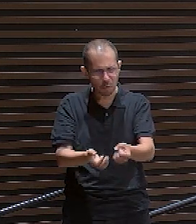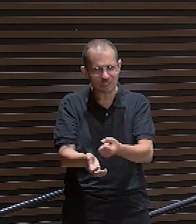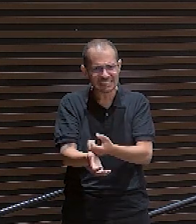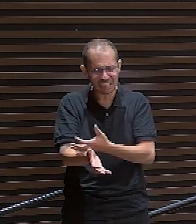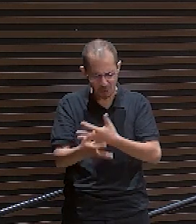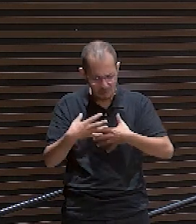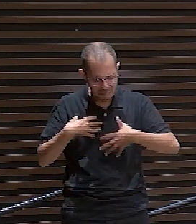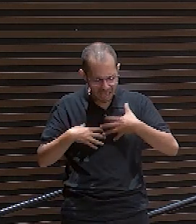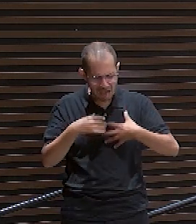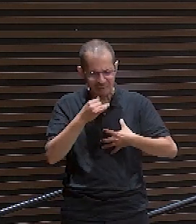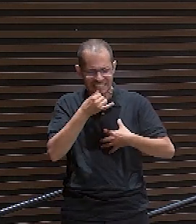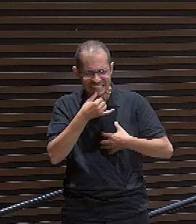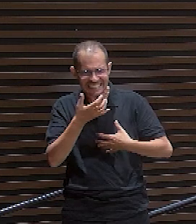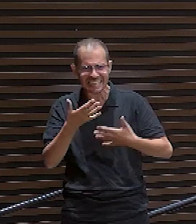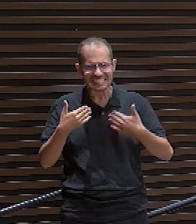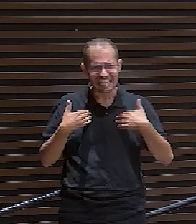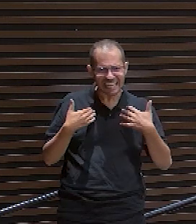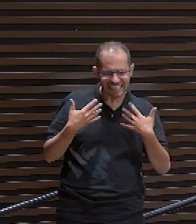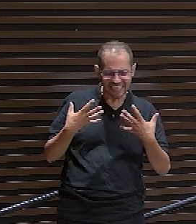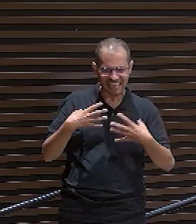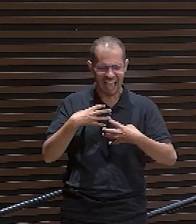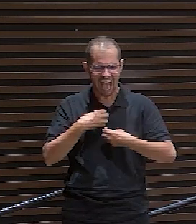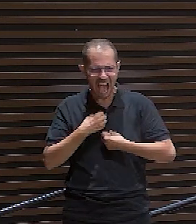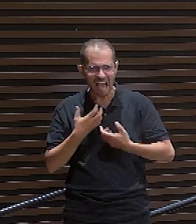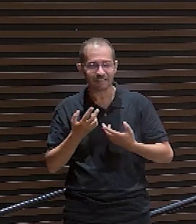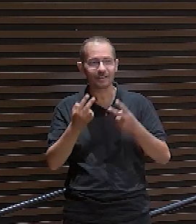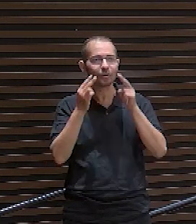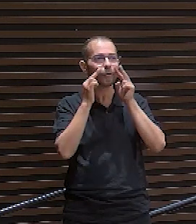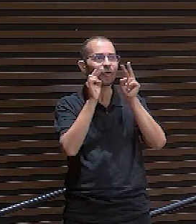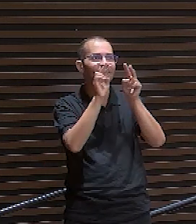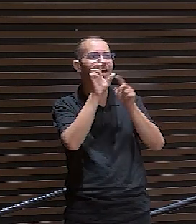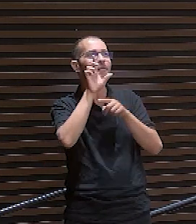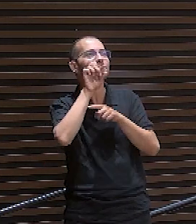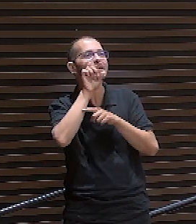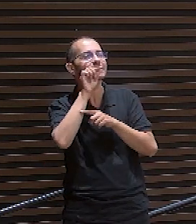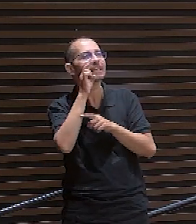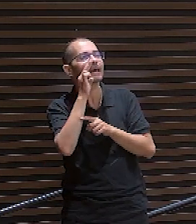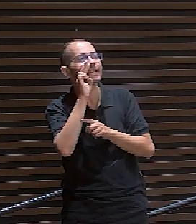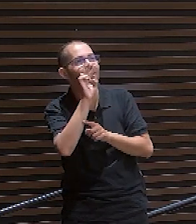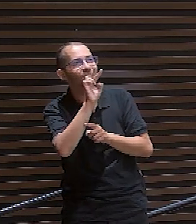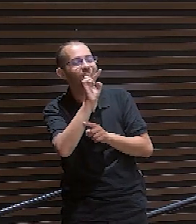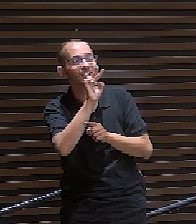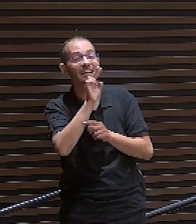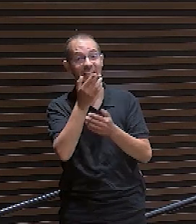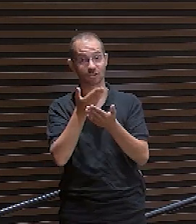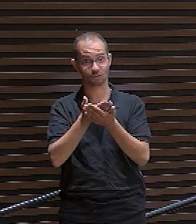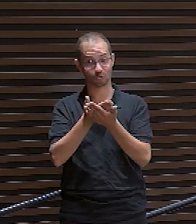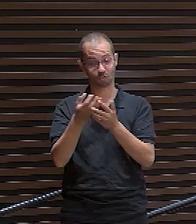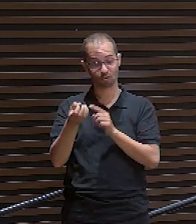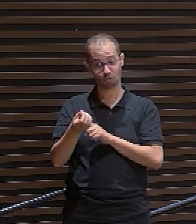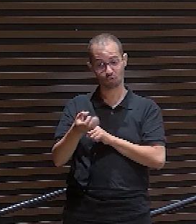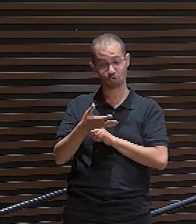é olhar passarinho. E eu dizia, estudo recente.